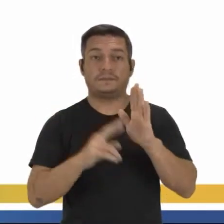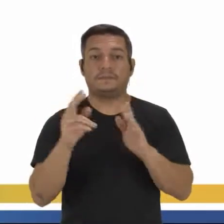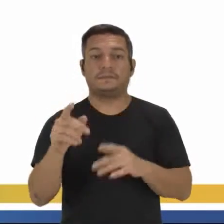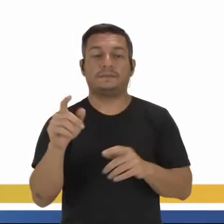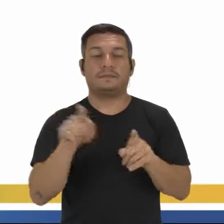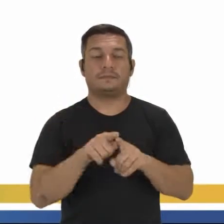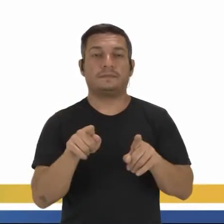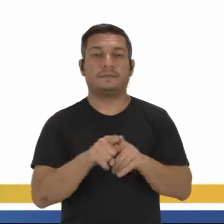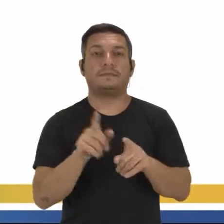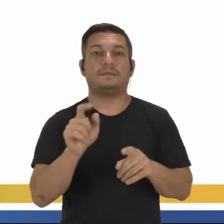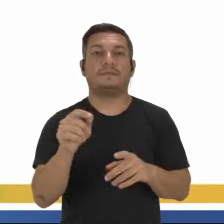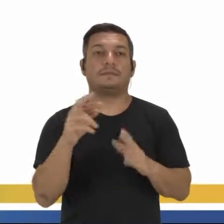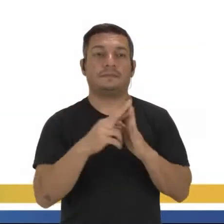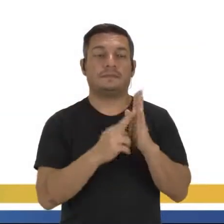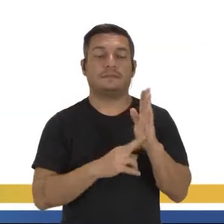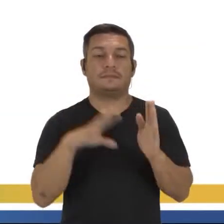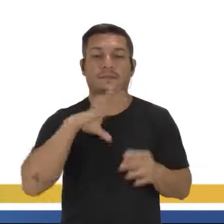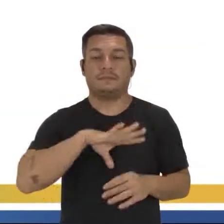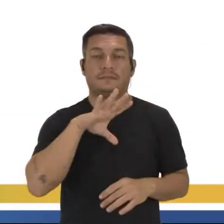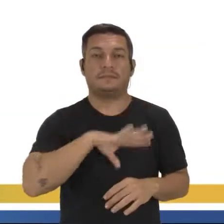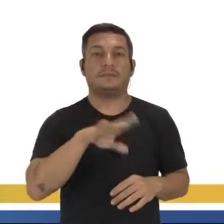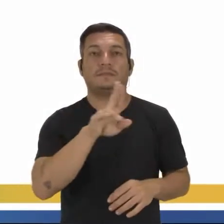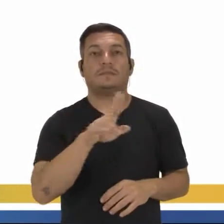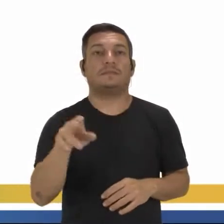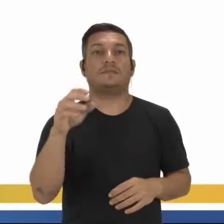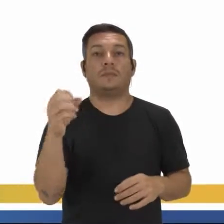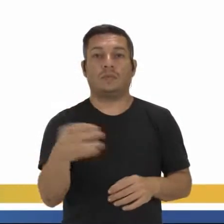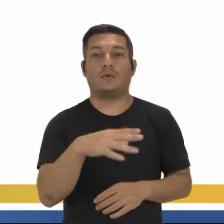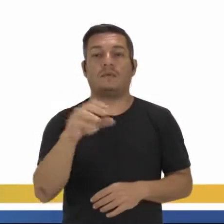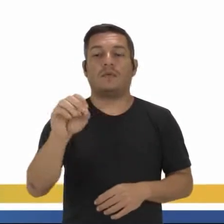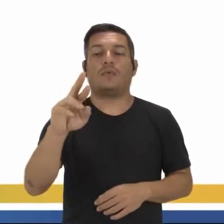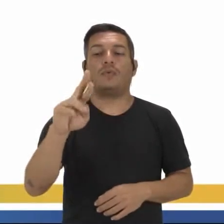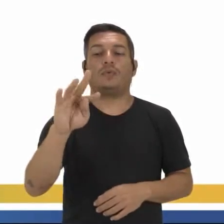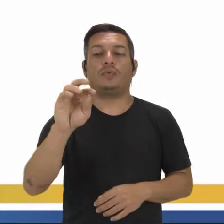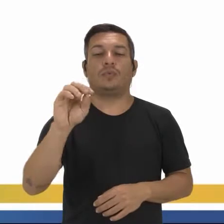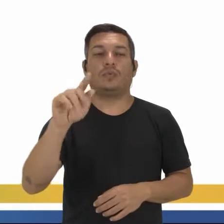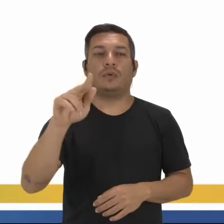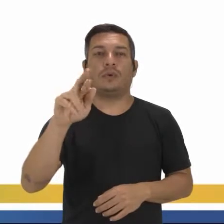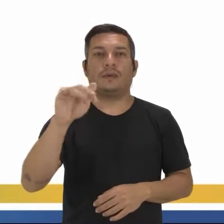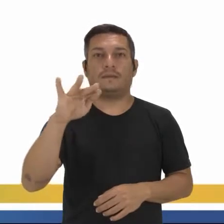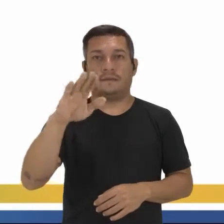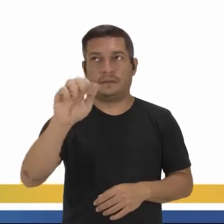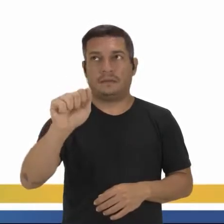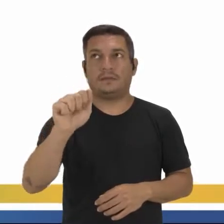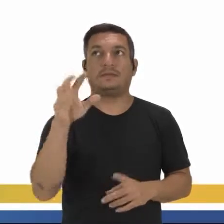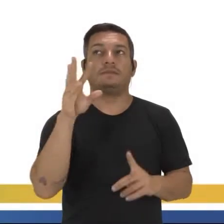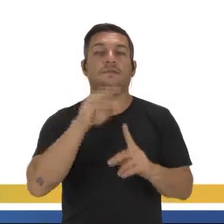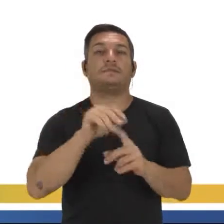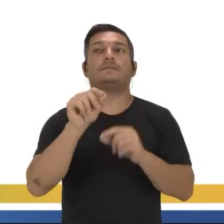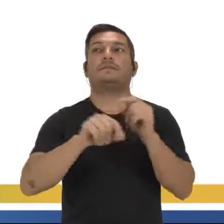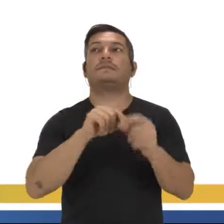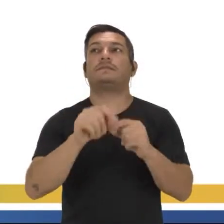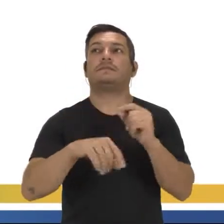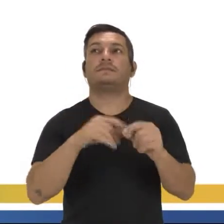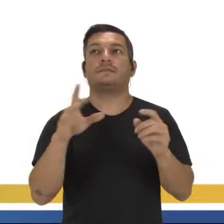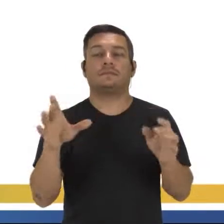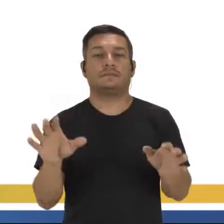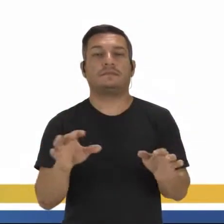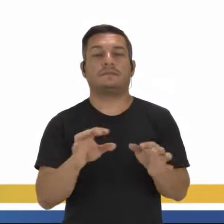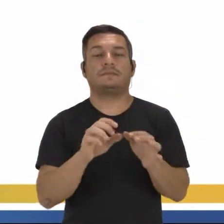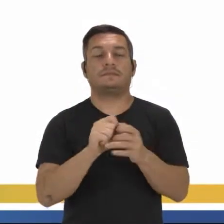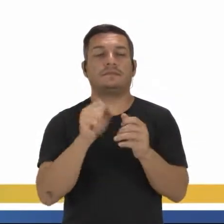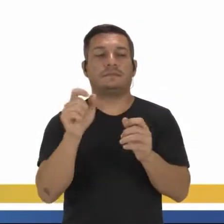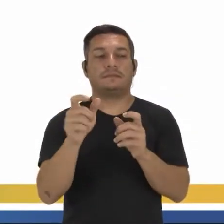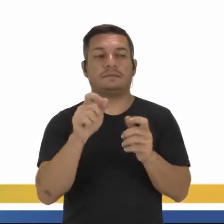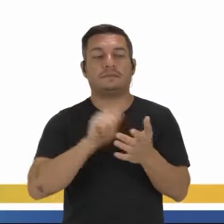ortográficas para a língua portuguesa, comumente chamadas de nova ortografia. O objetivo era unificar a escrita nos